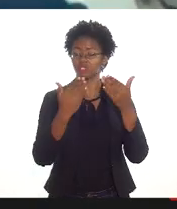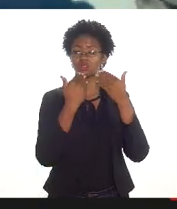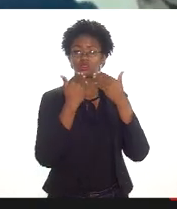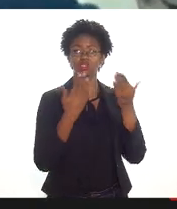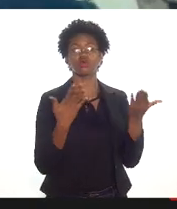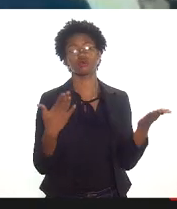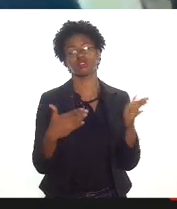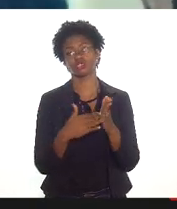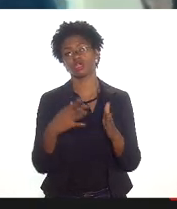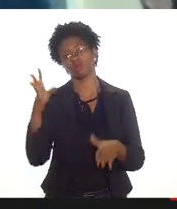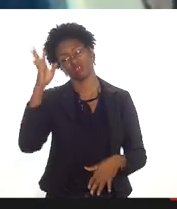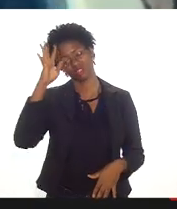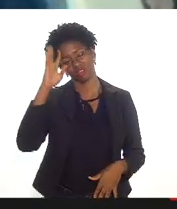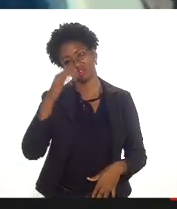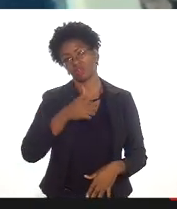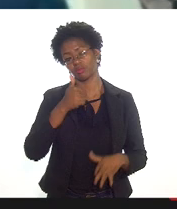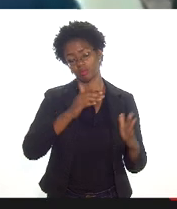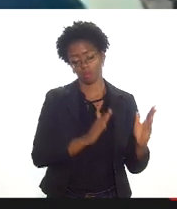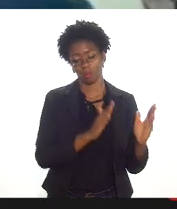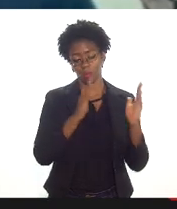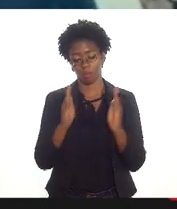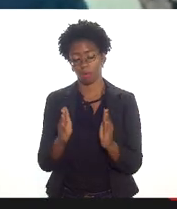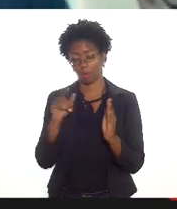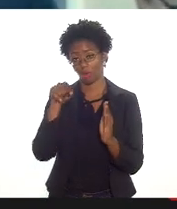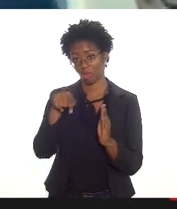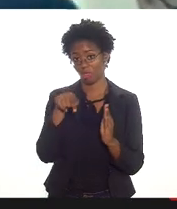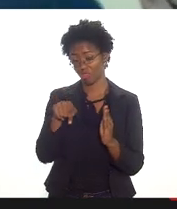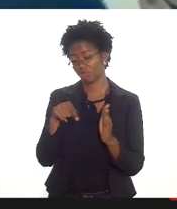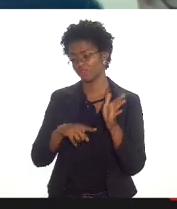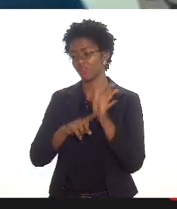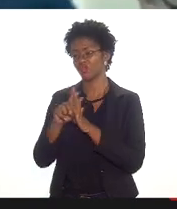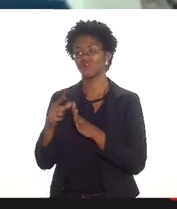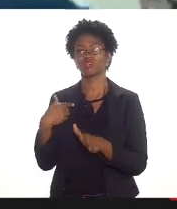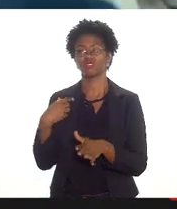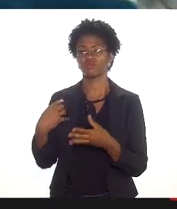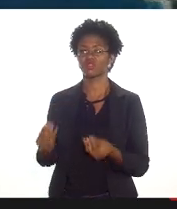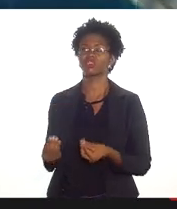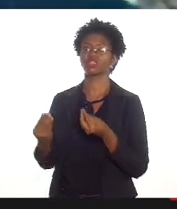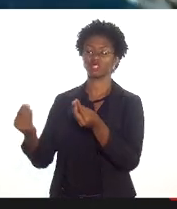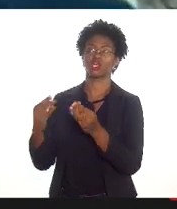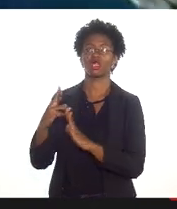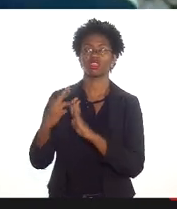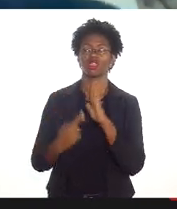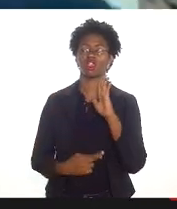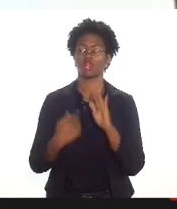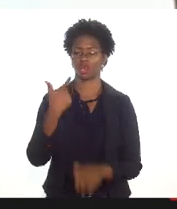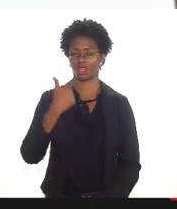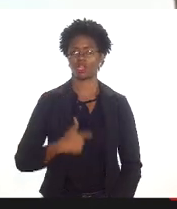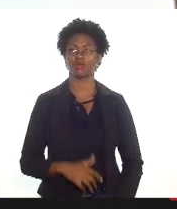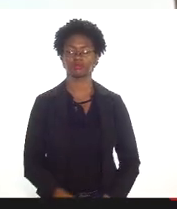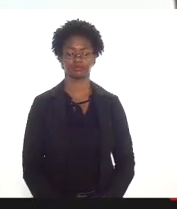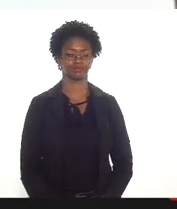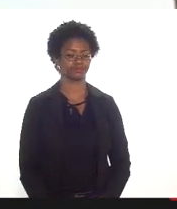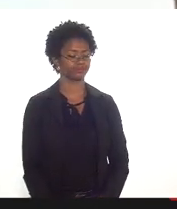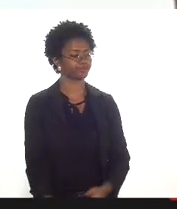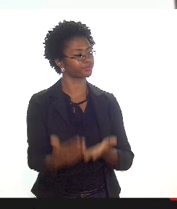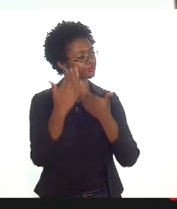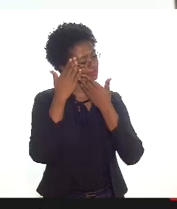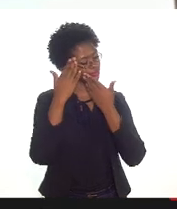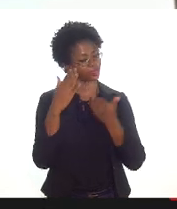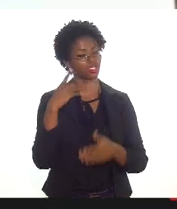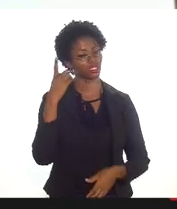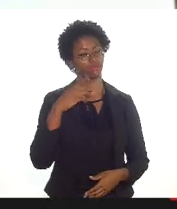o primeiro bloco de perguntas oficialmente será entregue por essa relatoria, Vossa Excelência. Obrigado. Obrigado, deputado Márcio